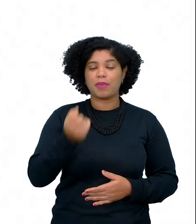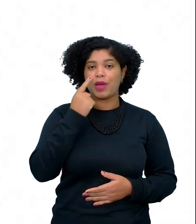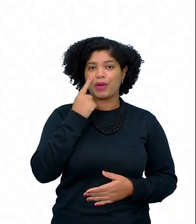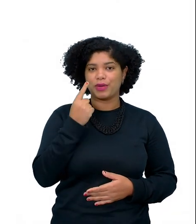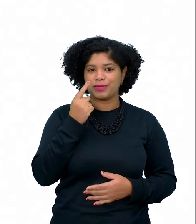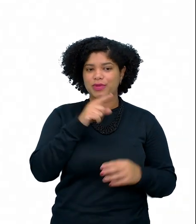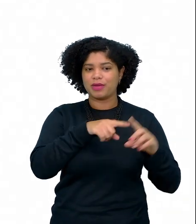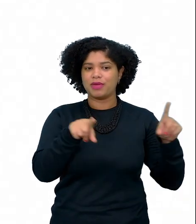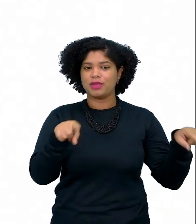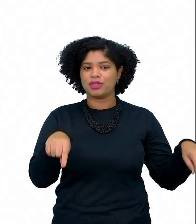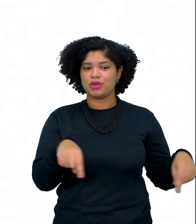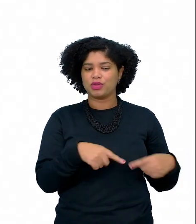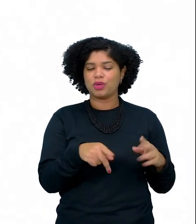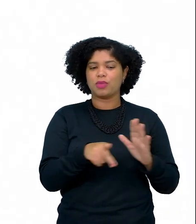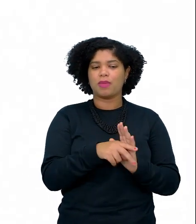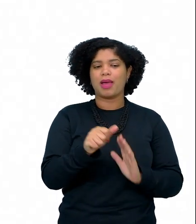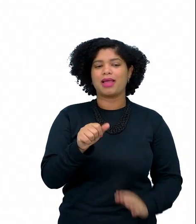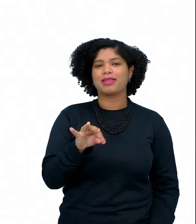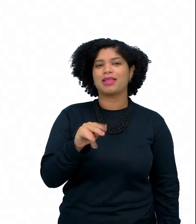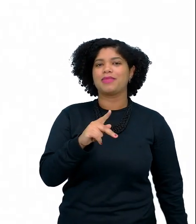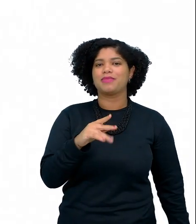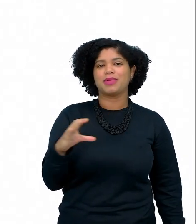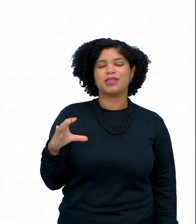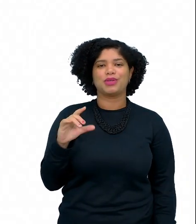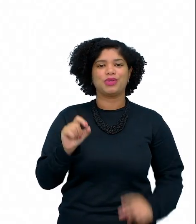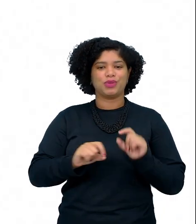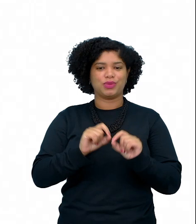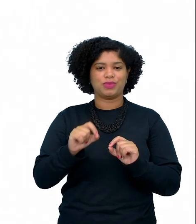desdobramento para o ATPC.